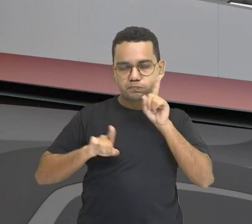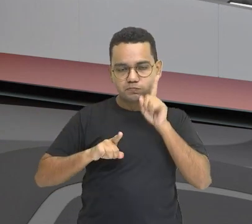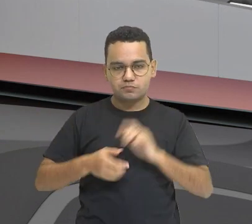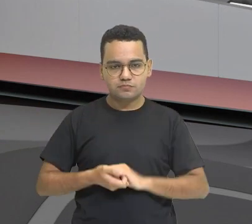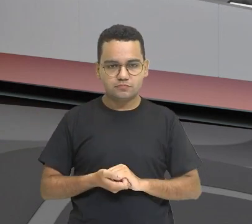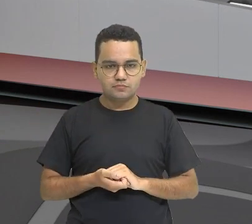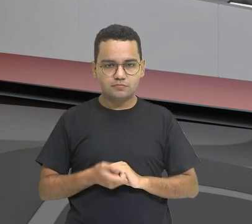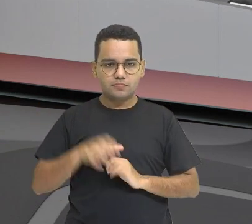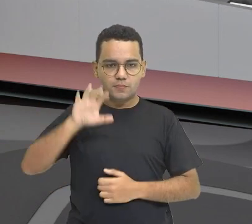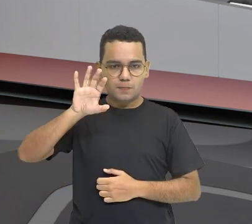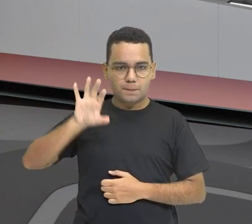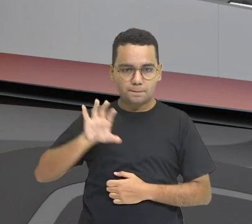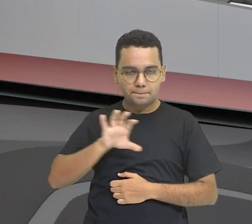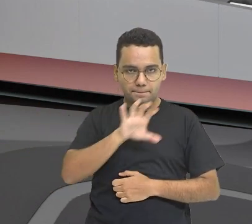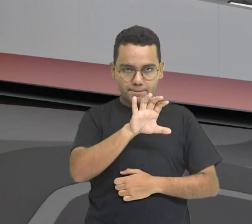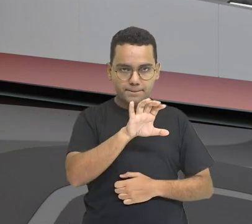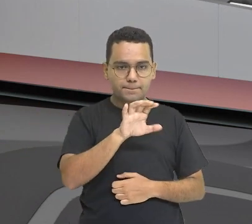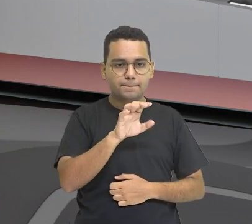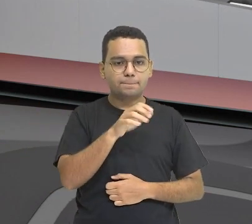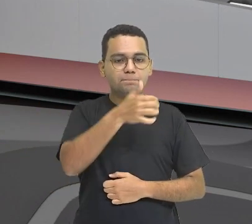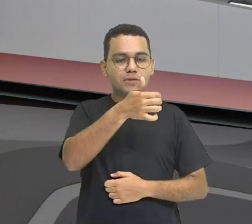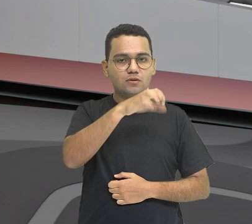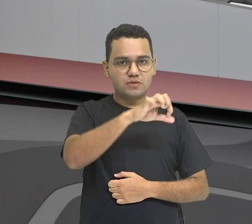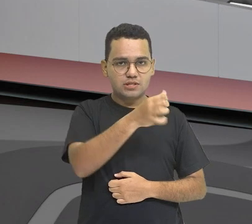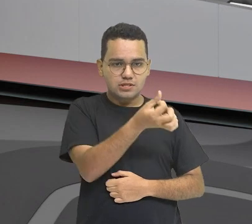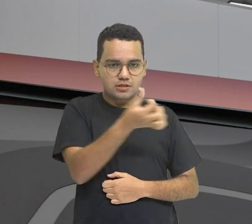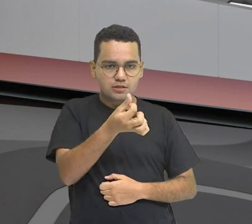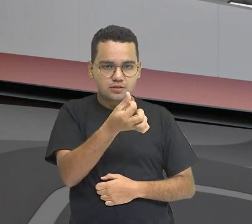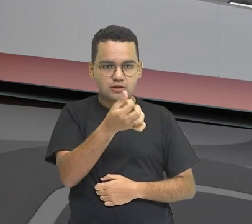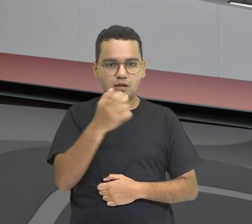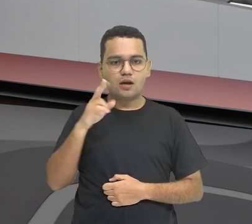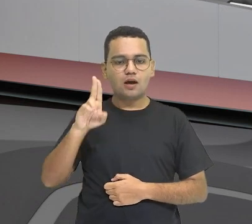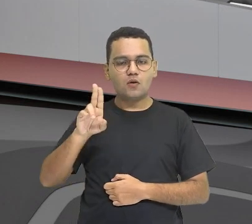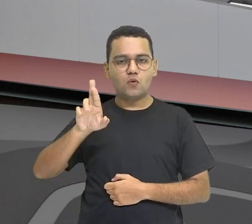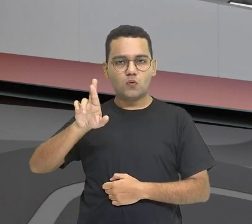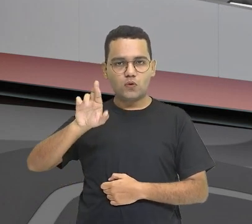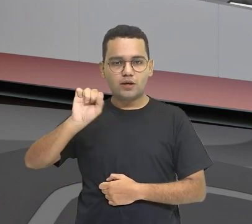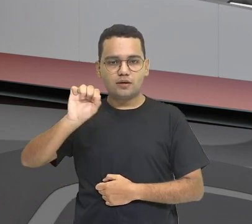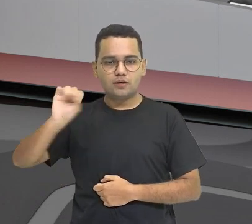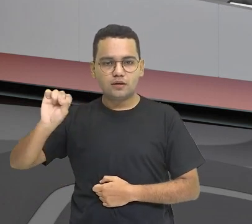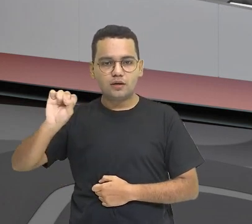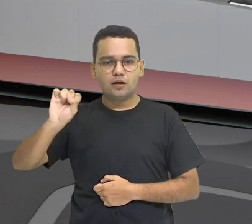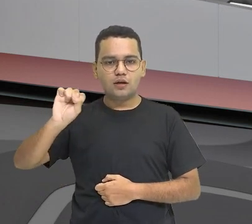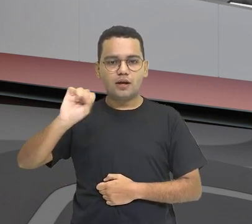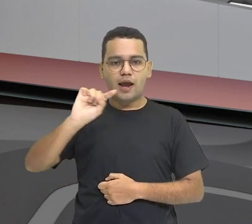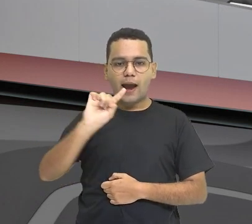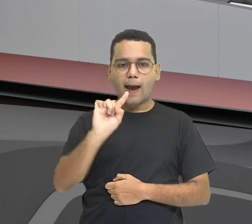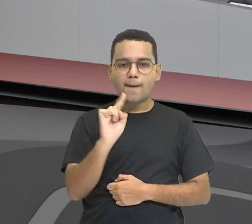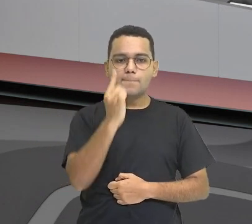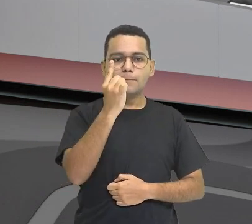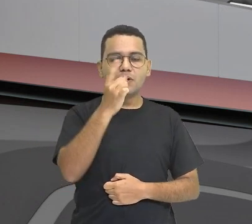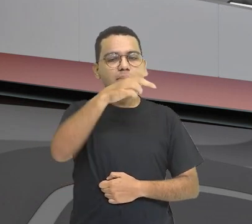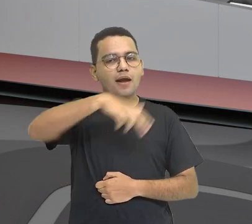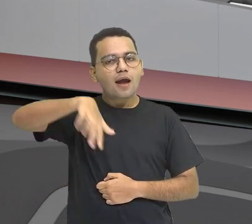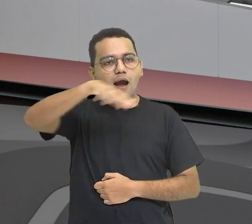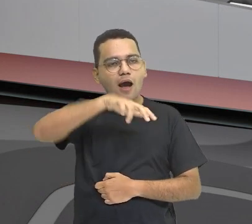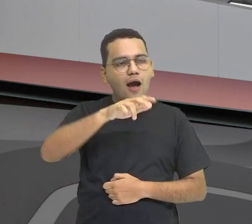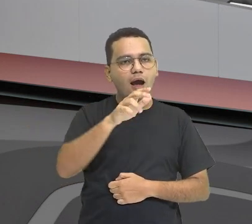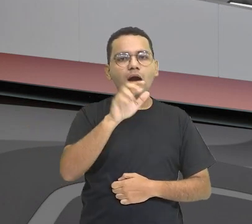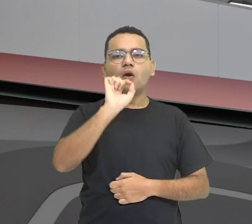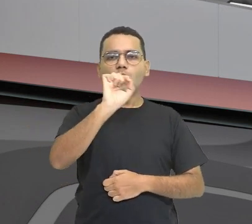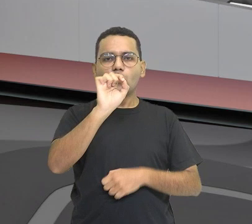em 1966, a União Soviética manda a primeira sonda para a superfície